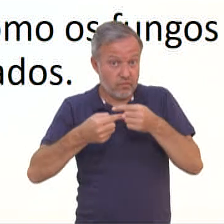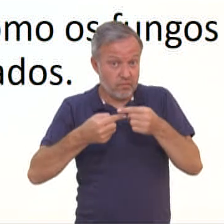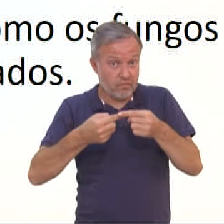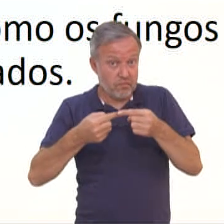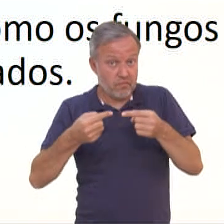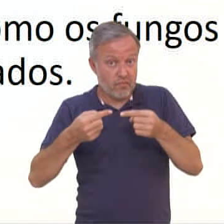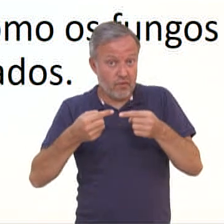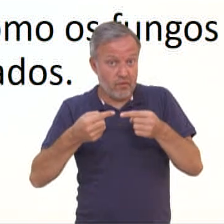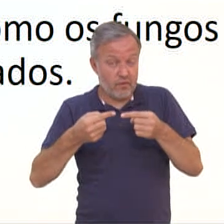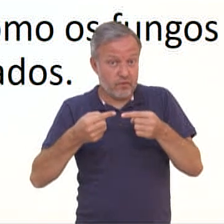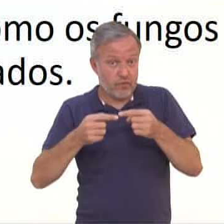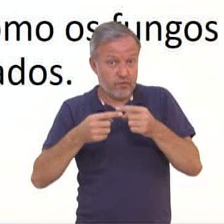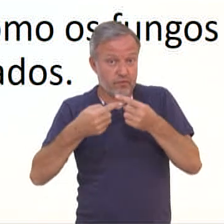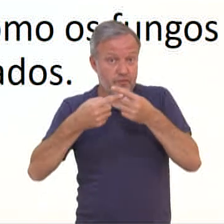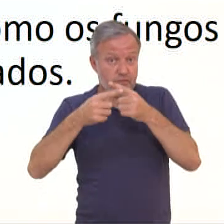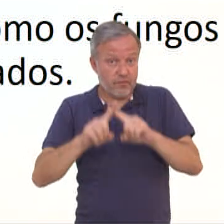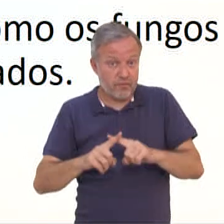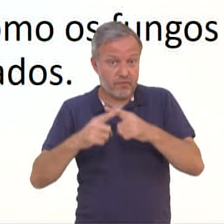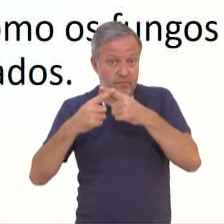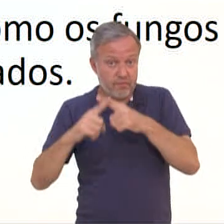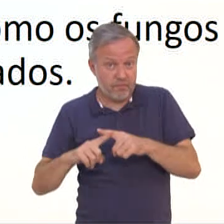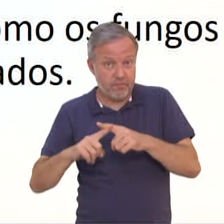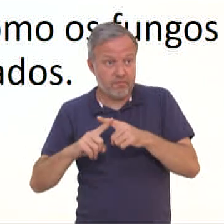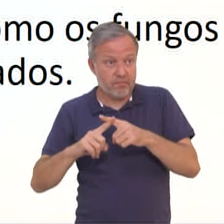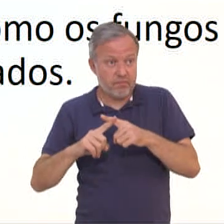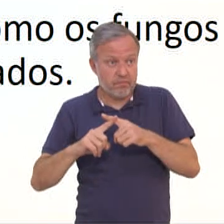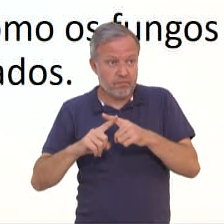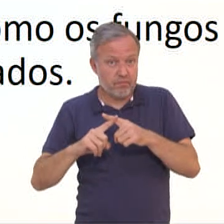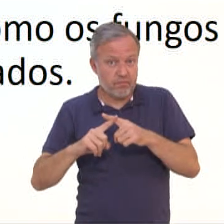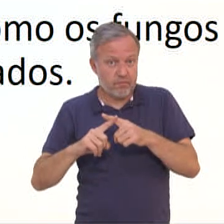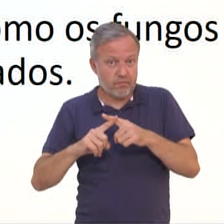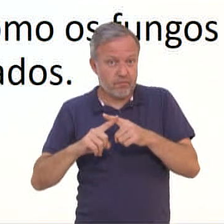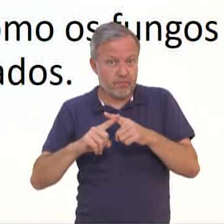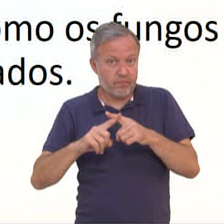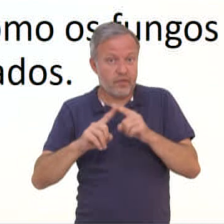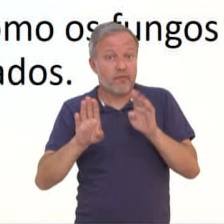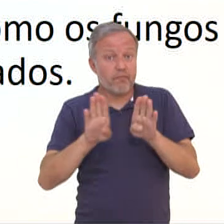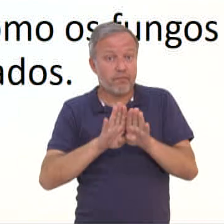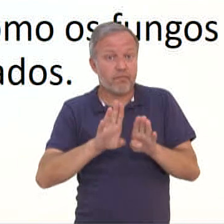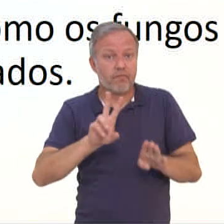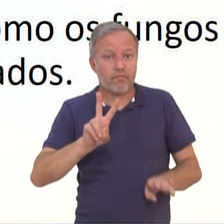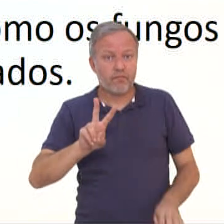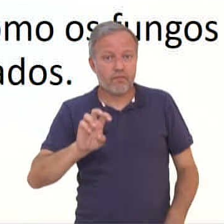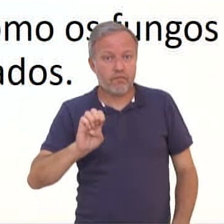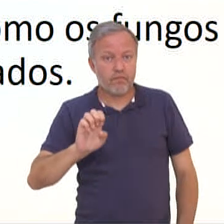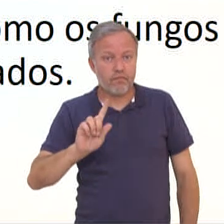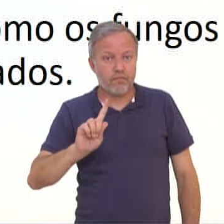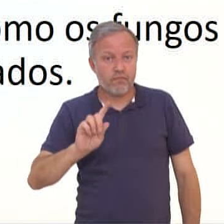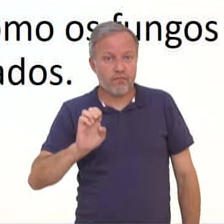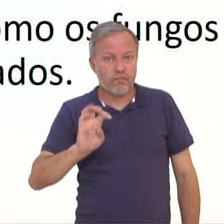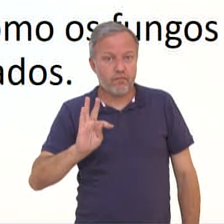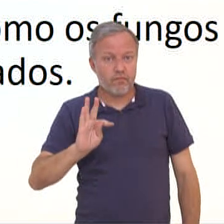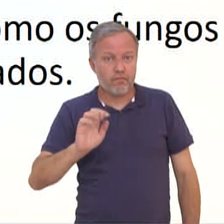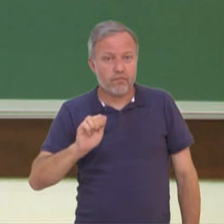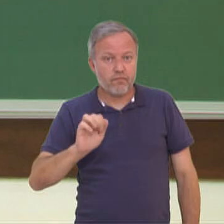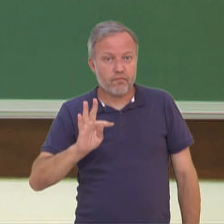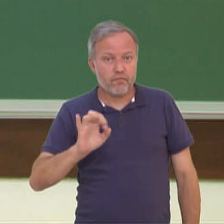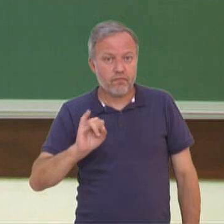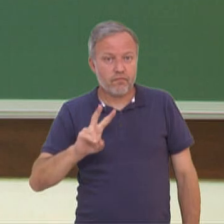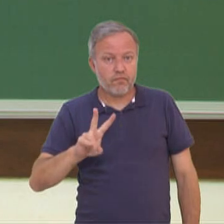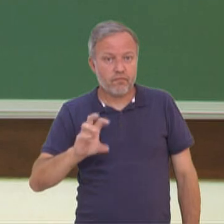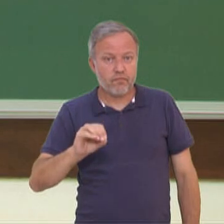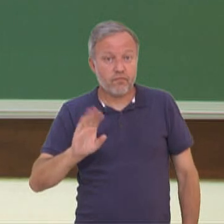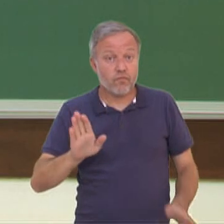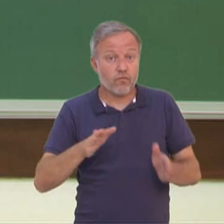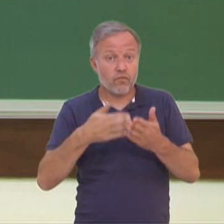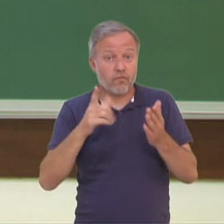vegetativo. Professor, vegetativo e de vegetais. Não. O termo vegetativo se refere à fase da vida em que não